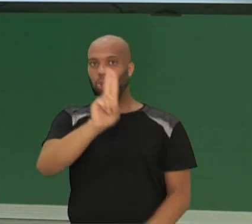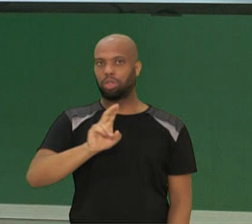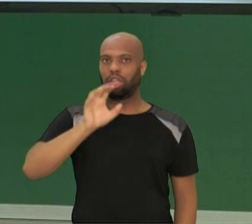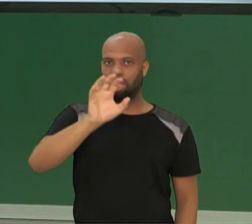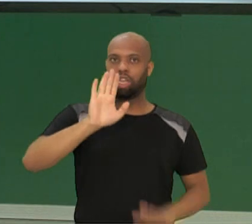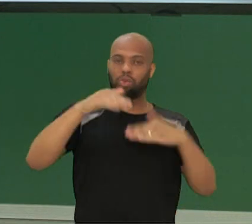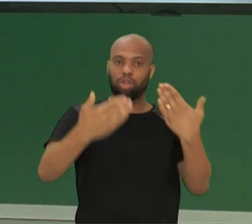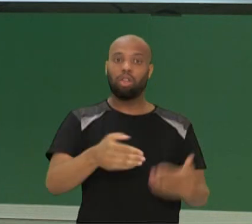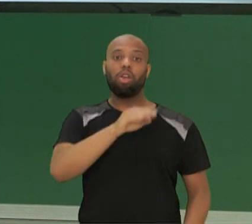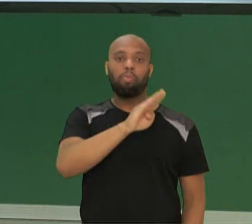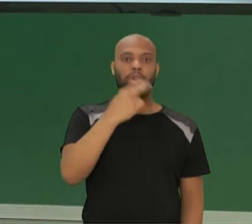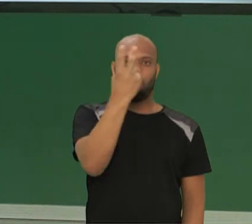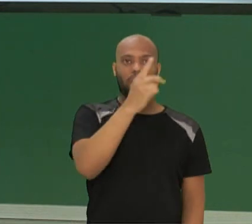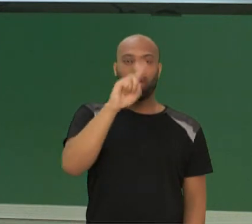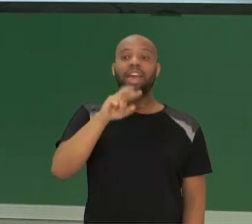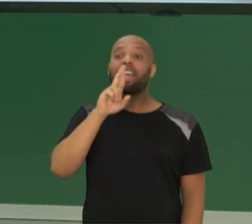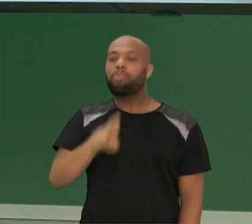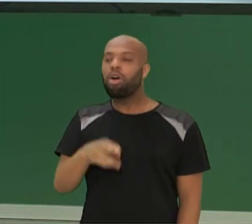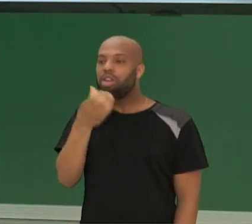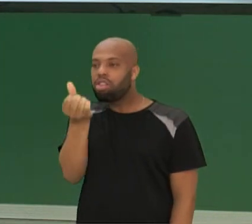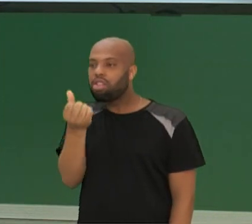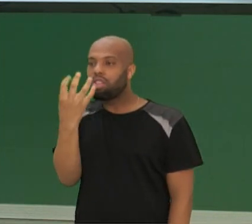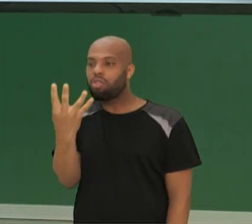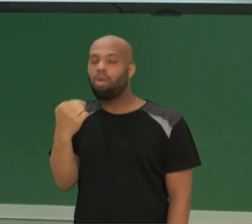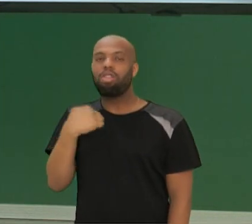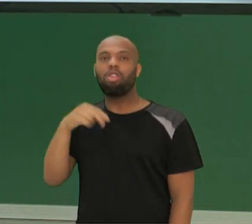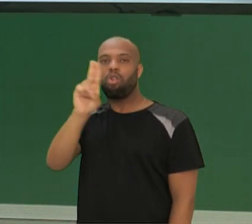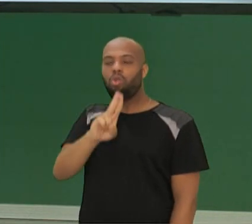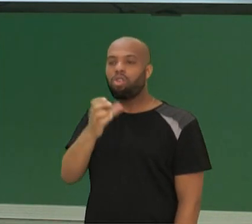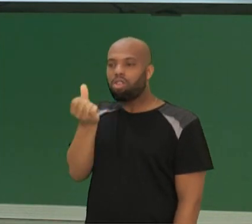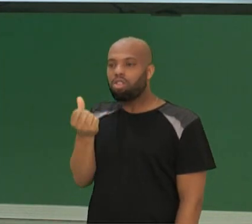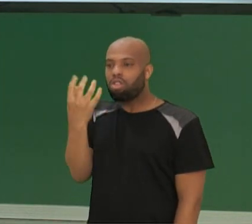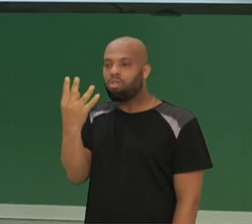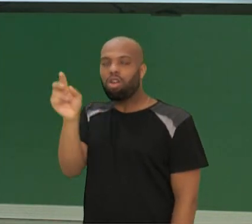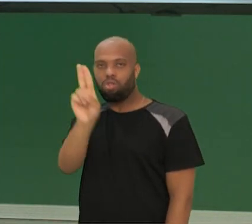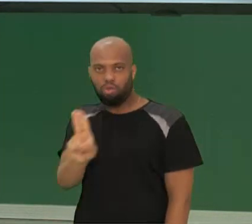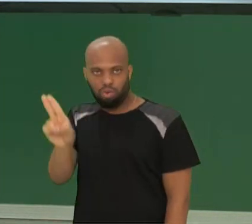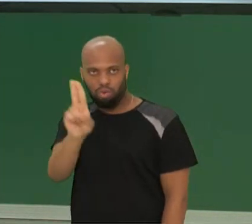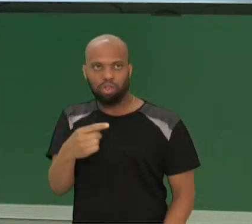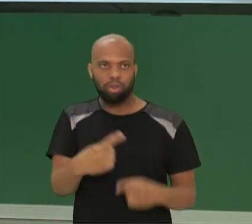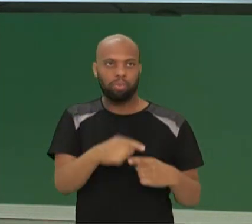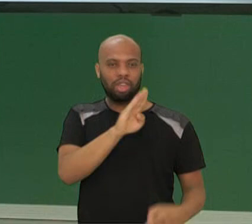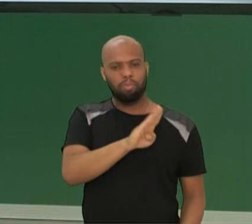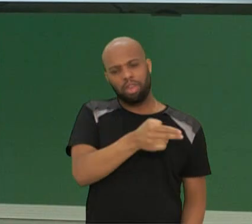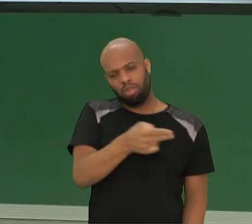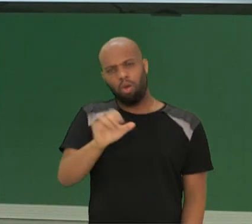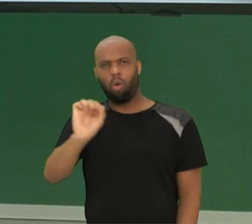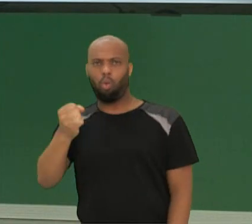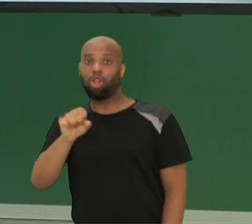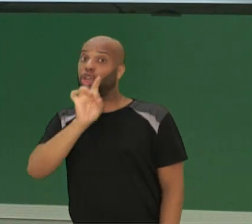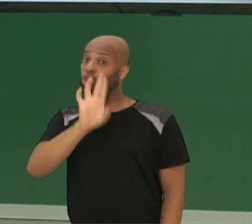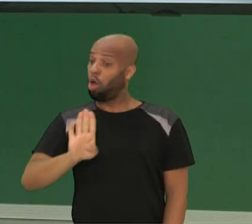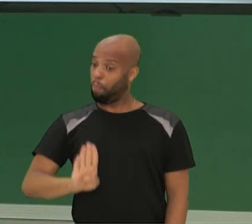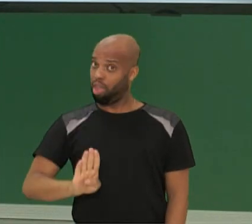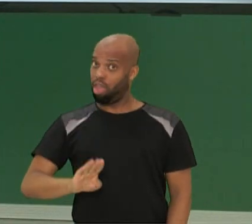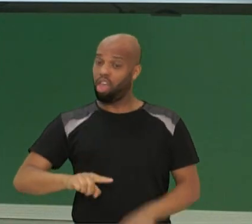b ao quadrado é 64, é esse valor que eu vou utilizar. Eu deixei aqui que o b é igual a 8, para dar continuidade, né,